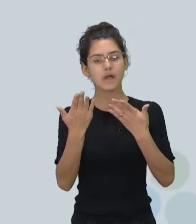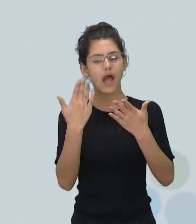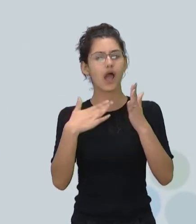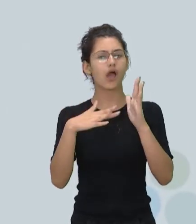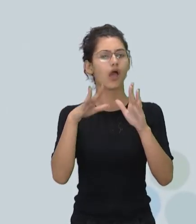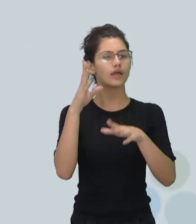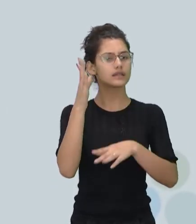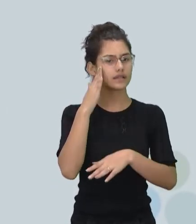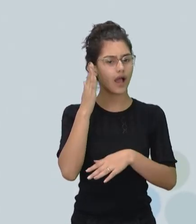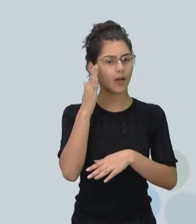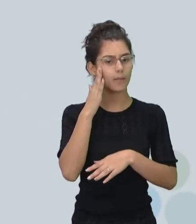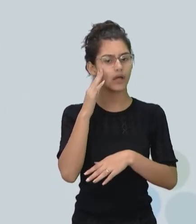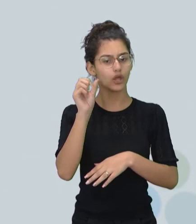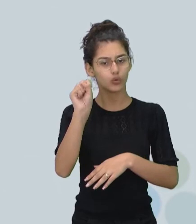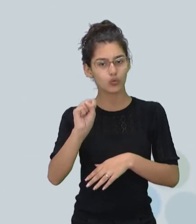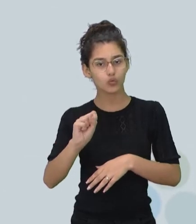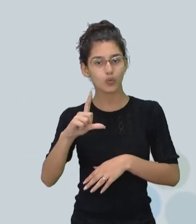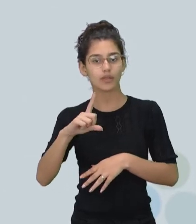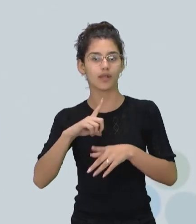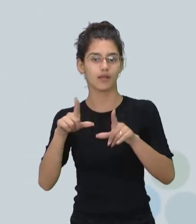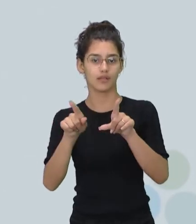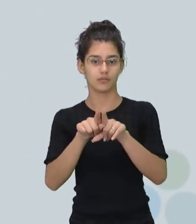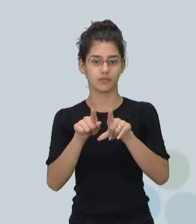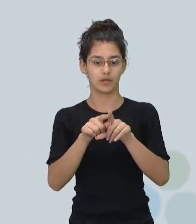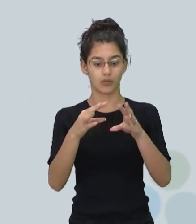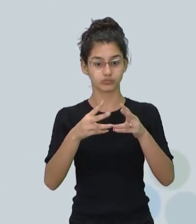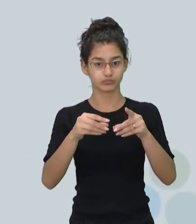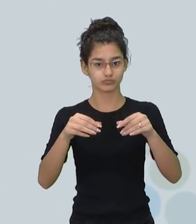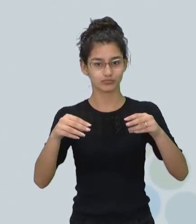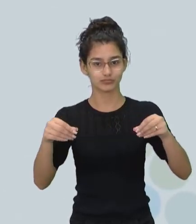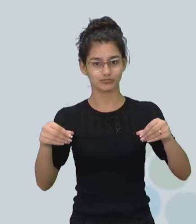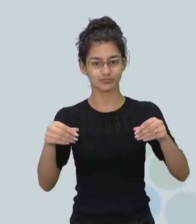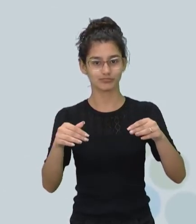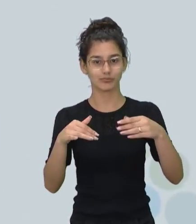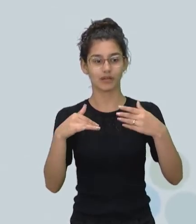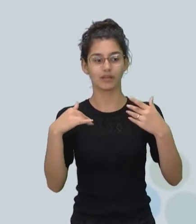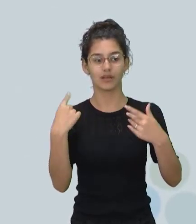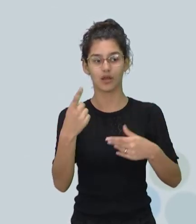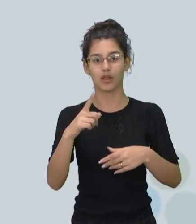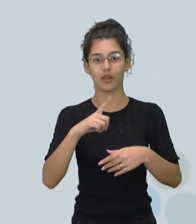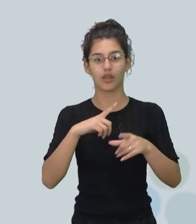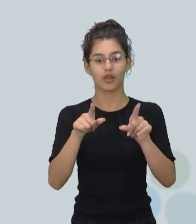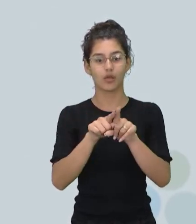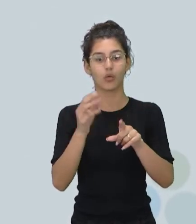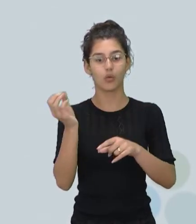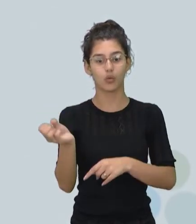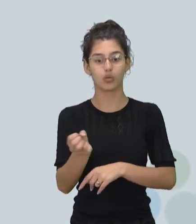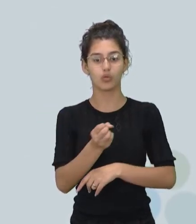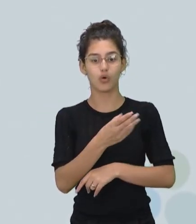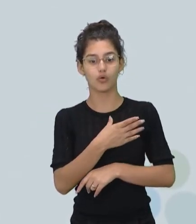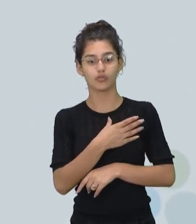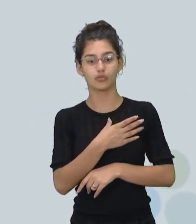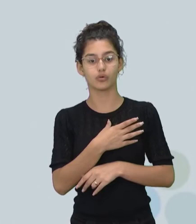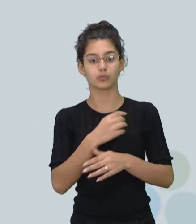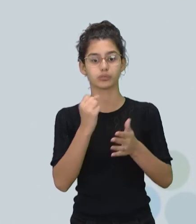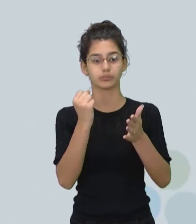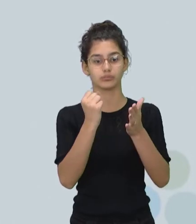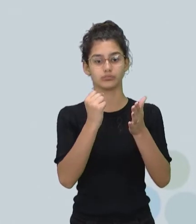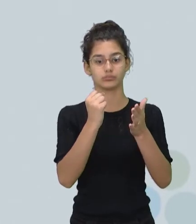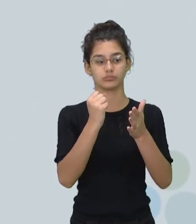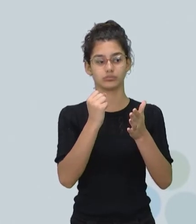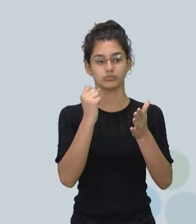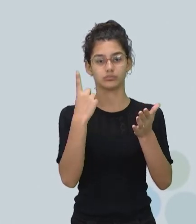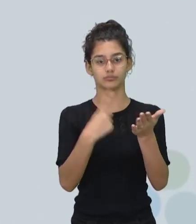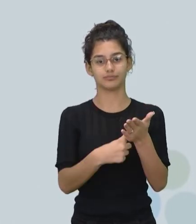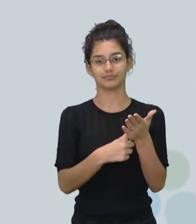sul ainda tem terras, olha aqui. E aí, nós teremos um novo tratado. Que tratado é